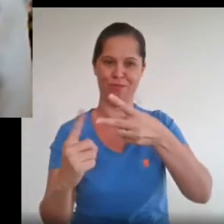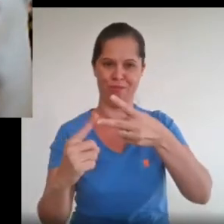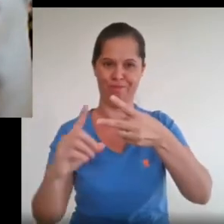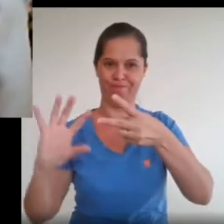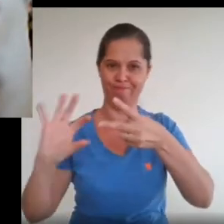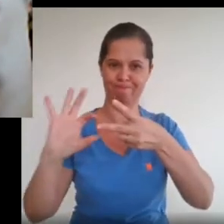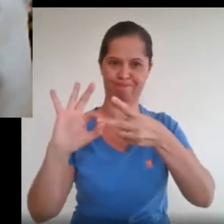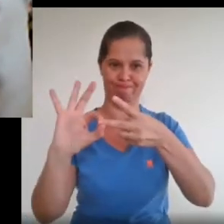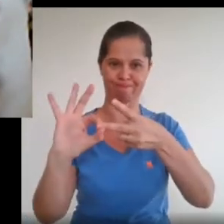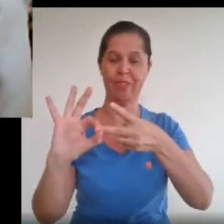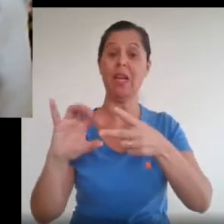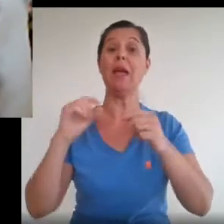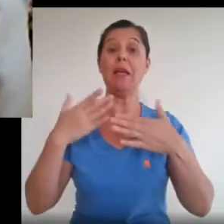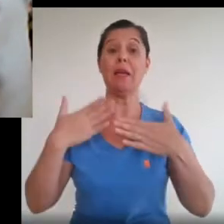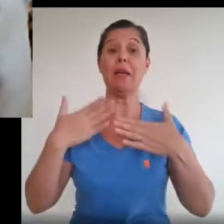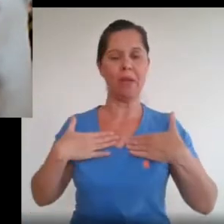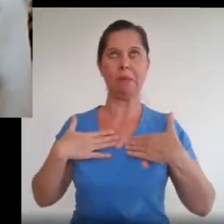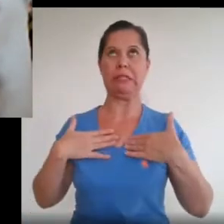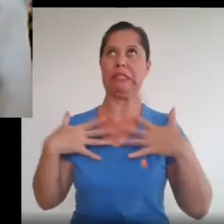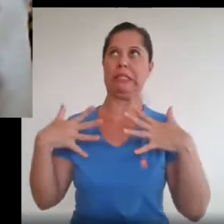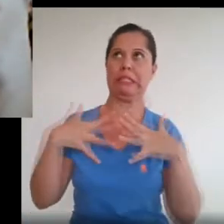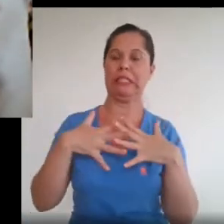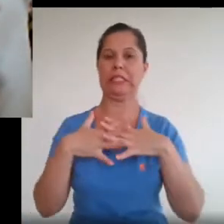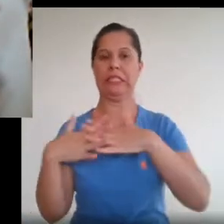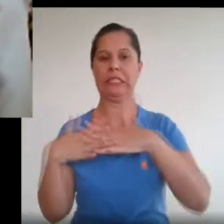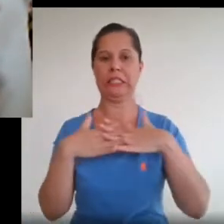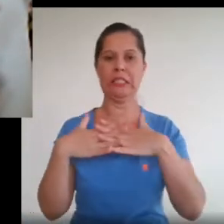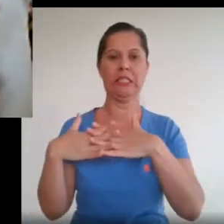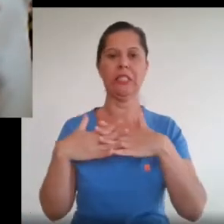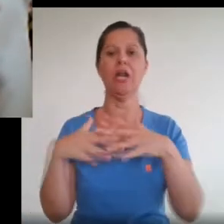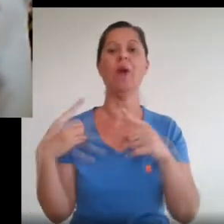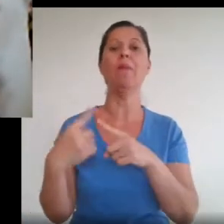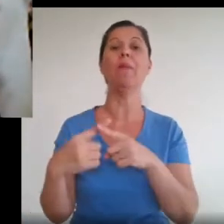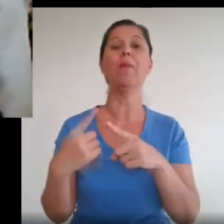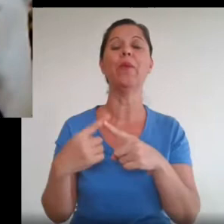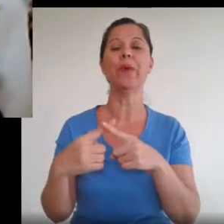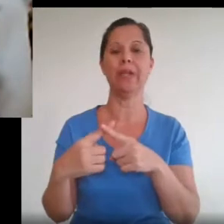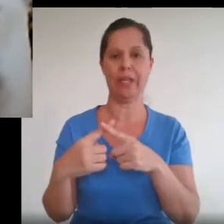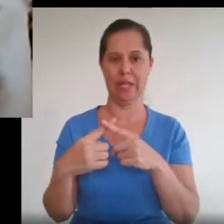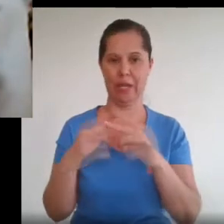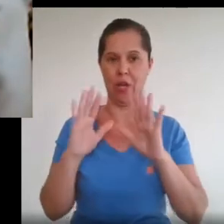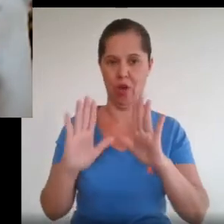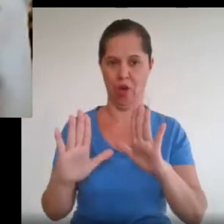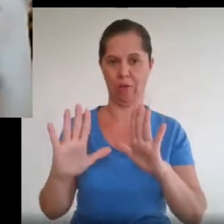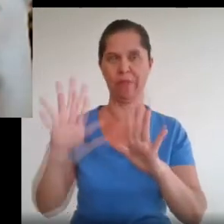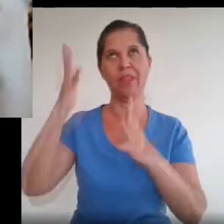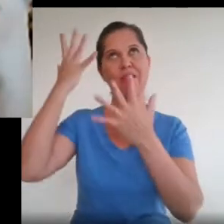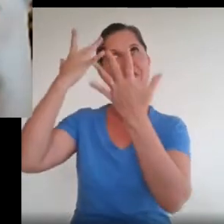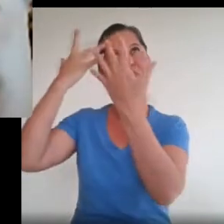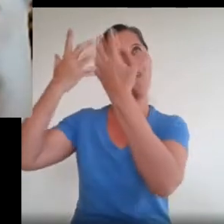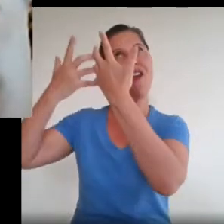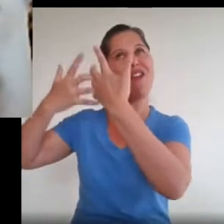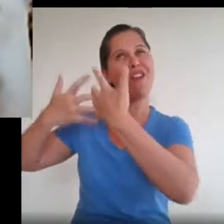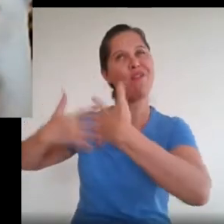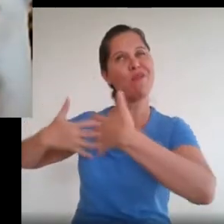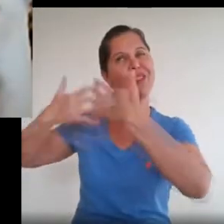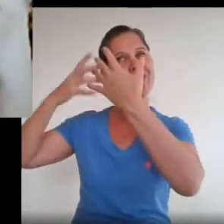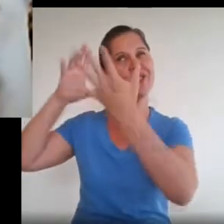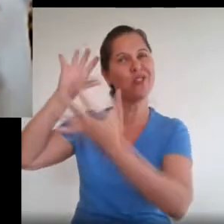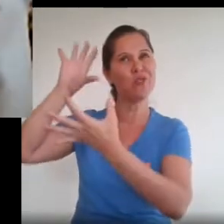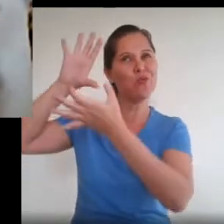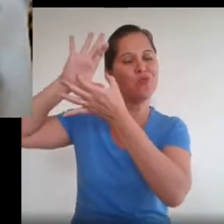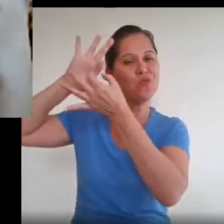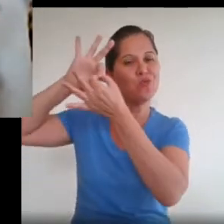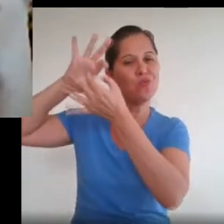E que eu acho bastante complicada. Vamos traçar o fio do nosso pensamento, tá, gente? Não vamos se